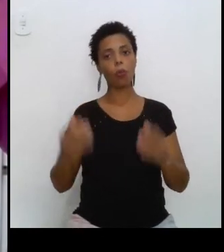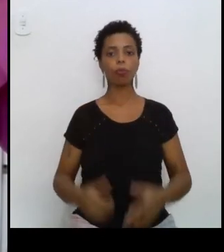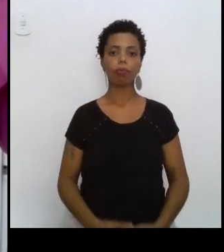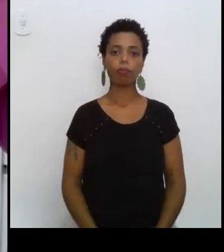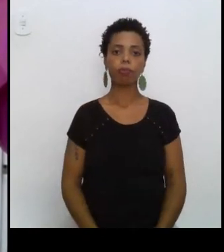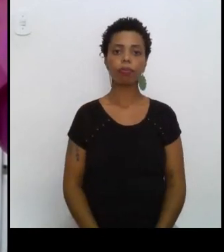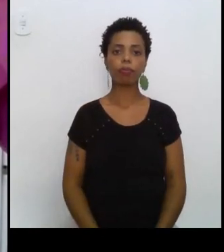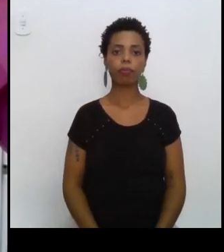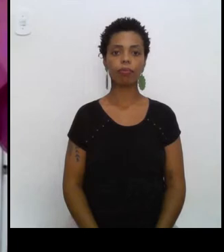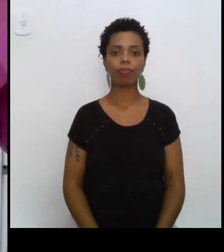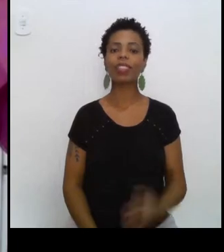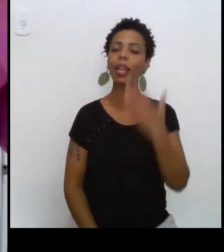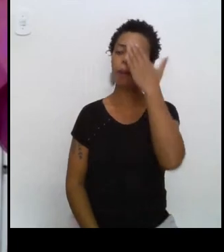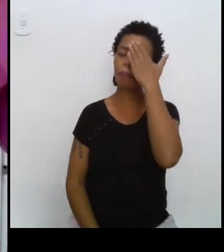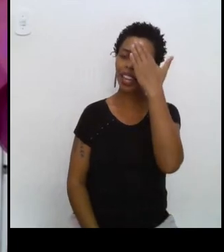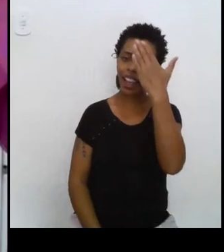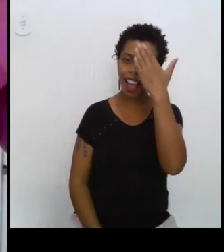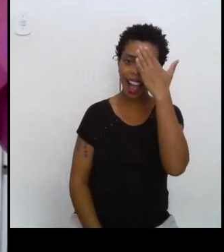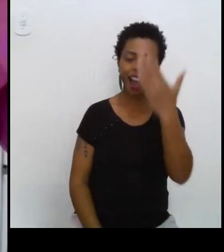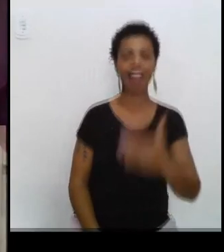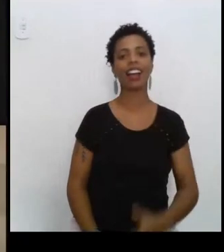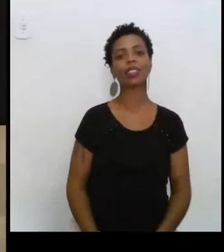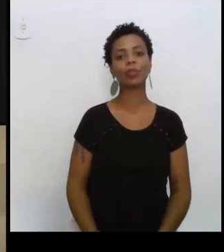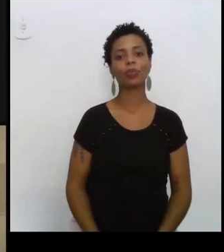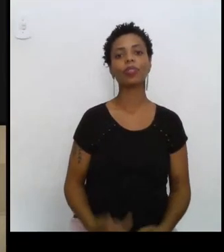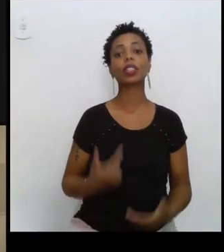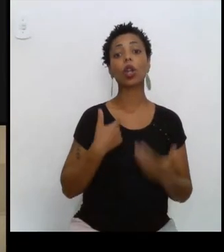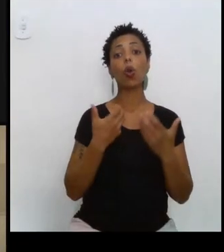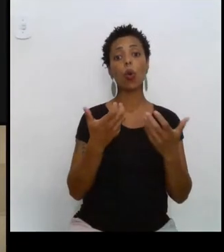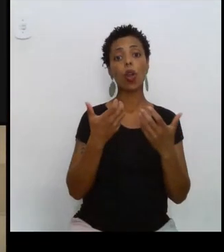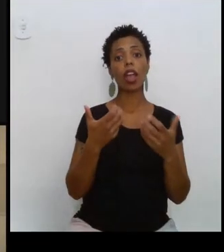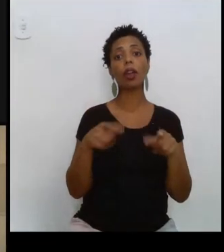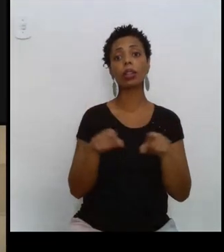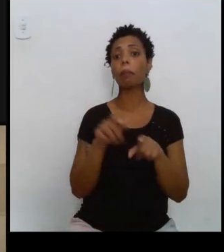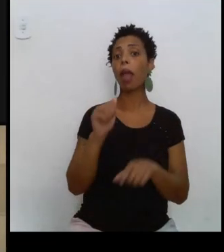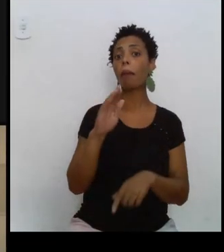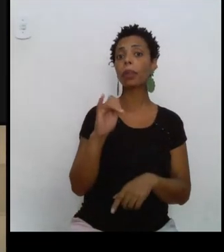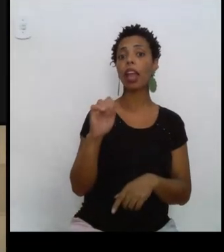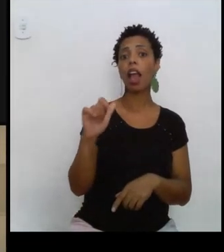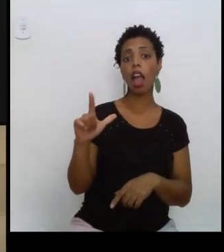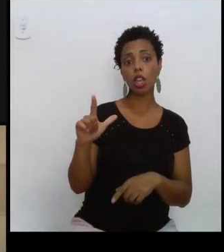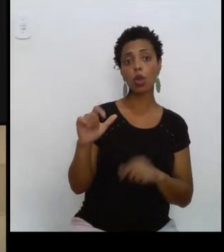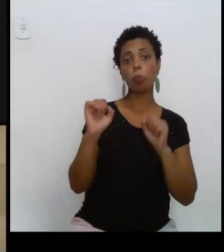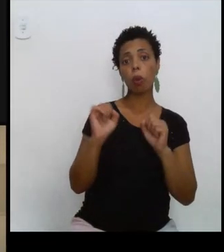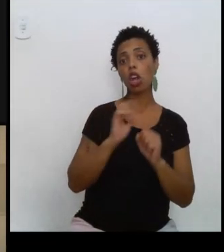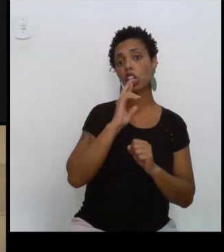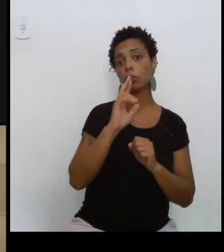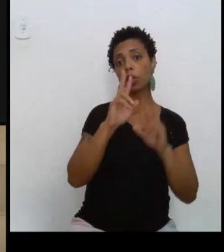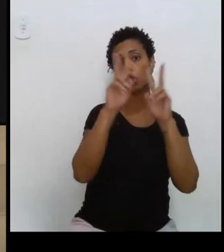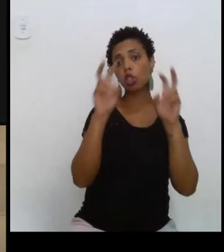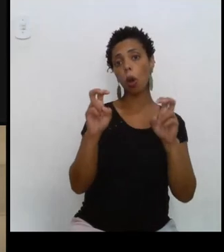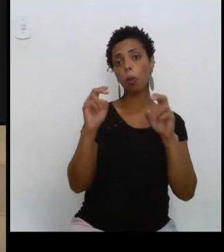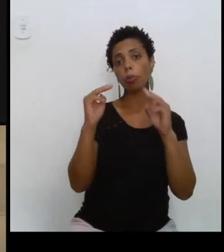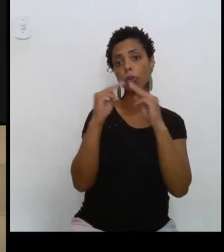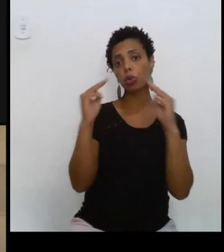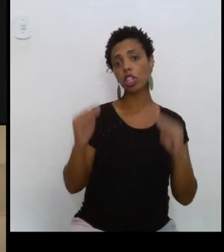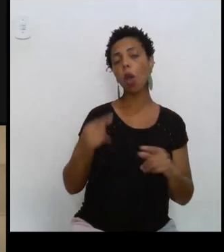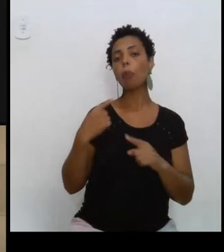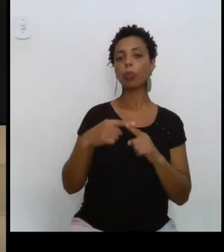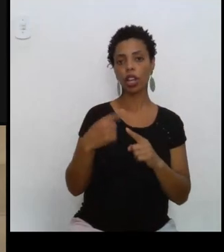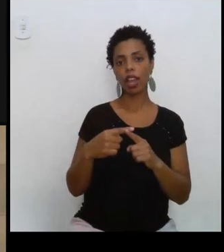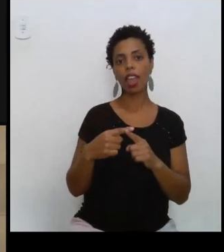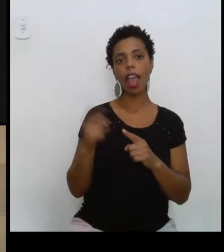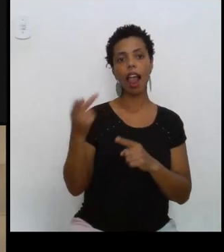e obrigado eu gostaria de estender Abigail essa questão do museu né porque eu acho que ela falou da